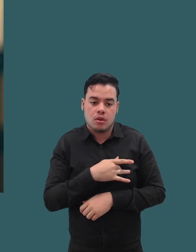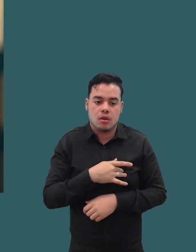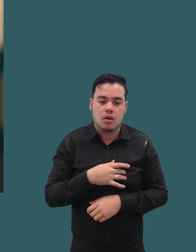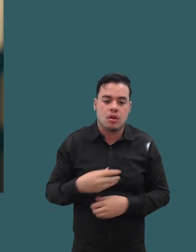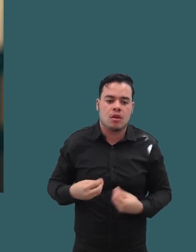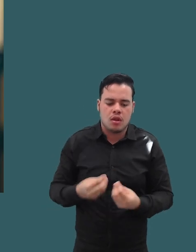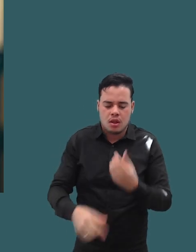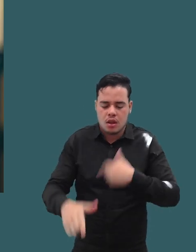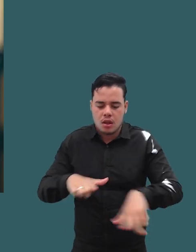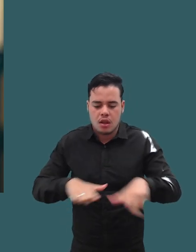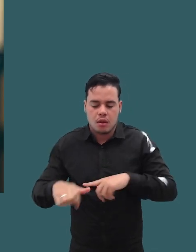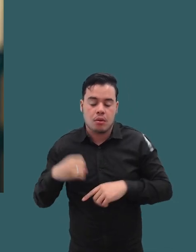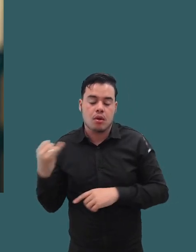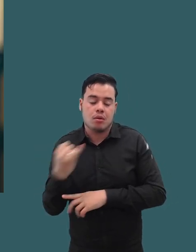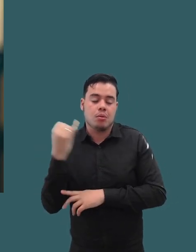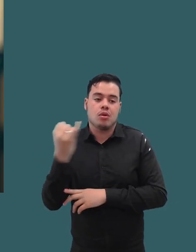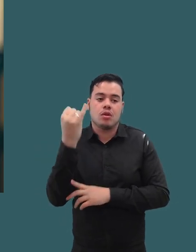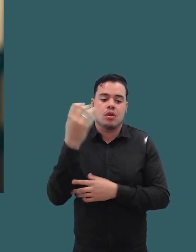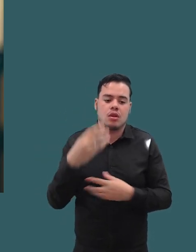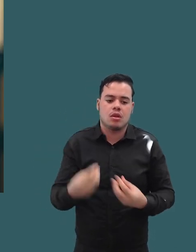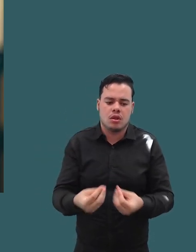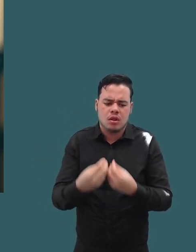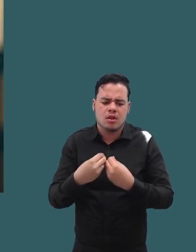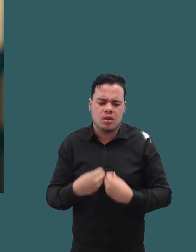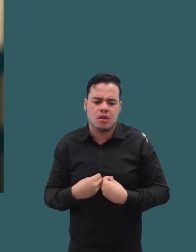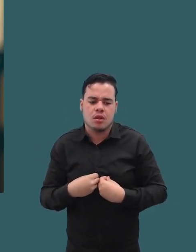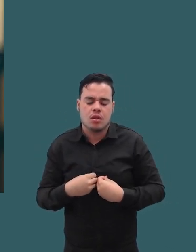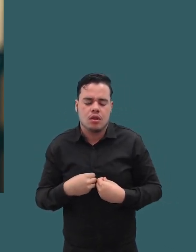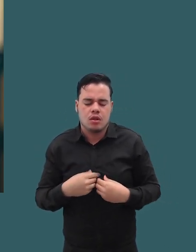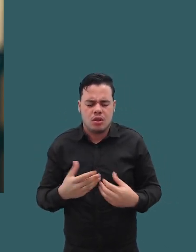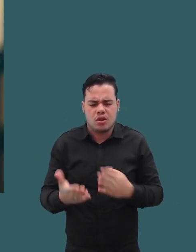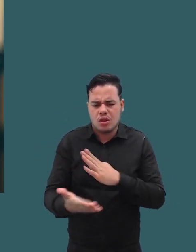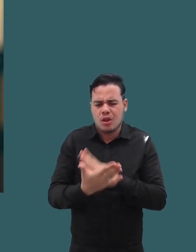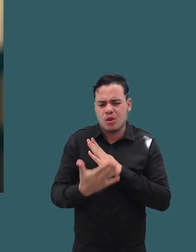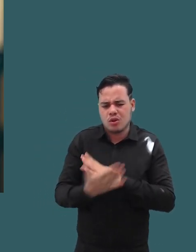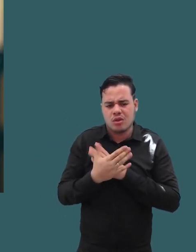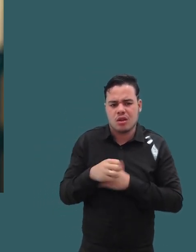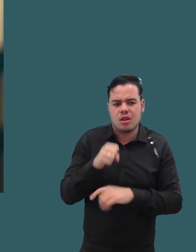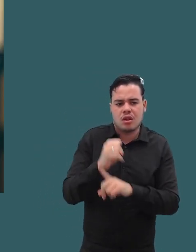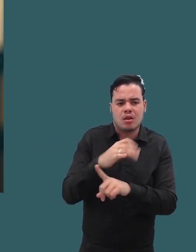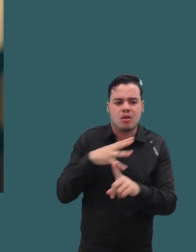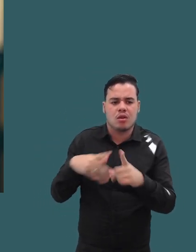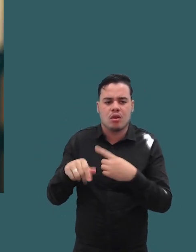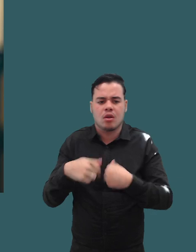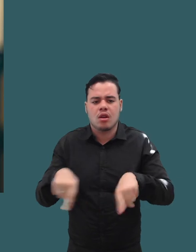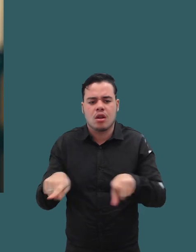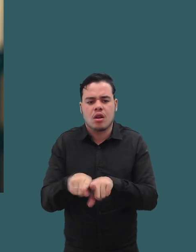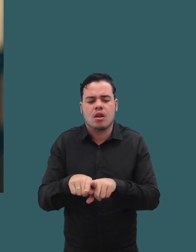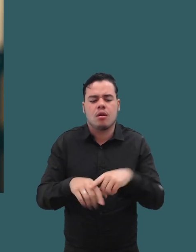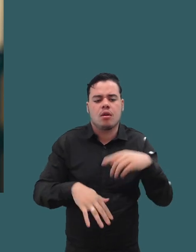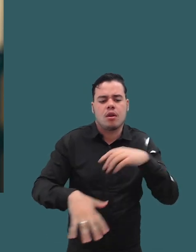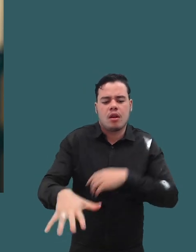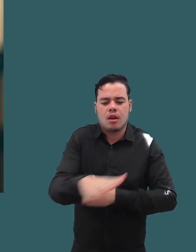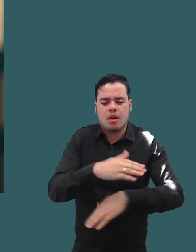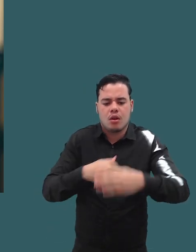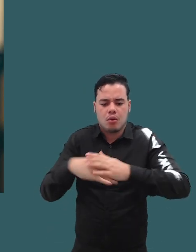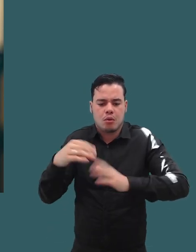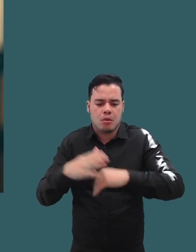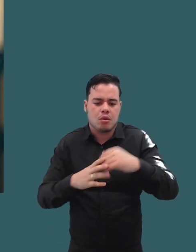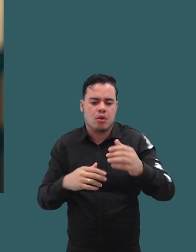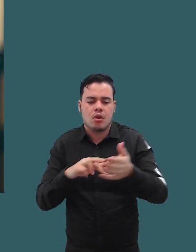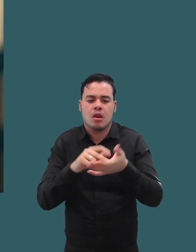trabalho importante no sentido de alimentar, de azeitar o mercado profissional no sentido